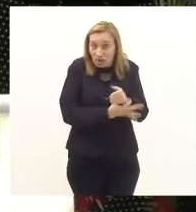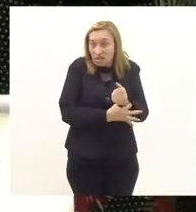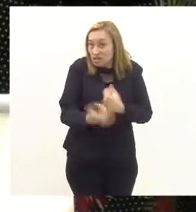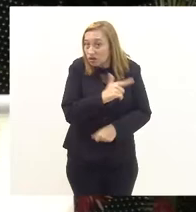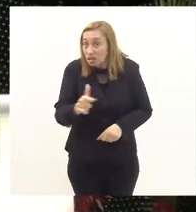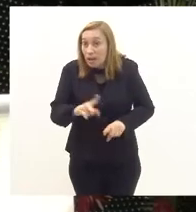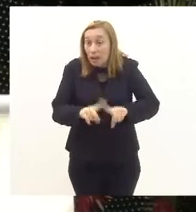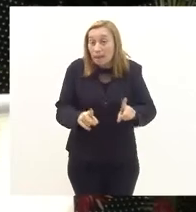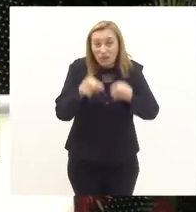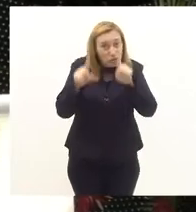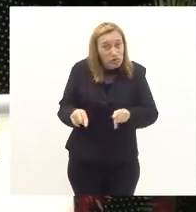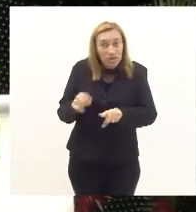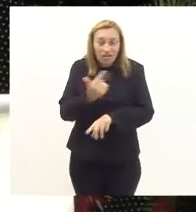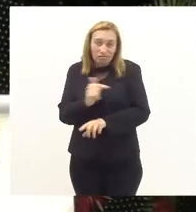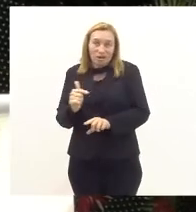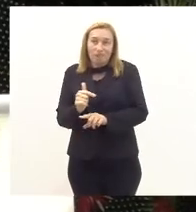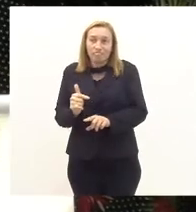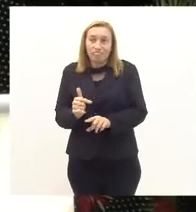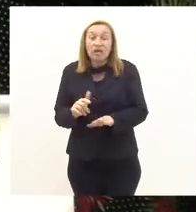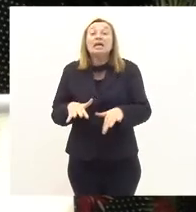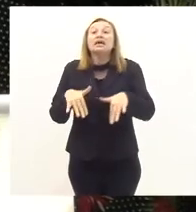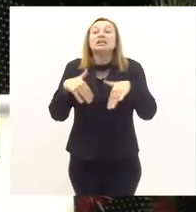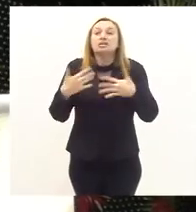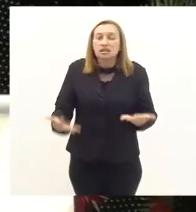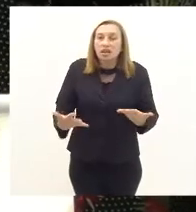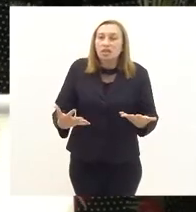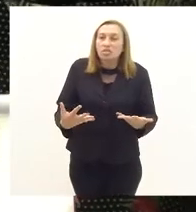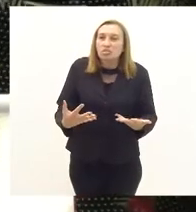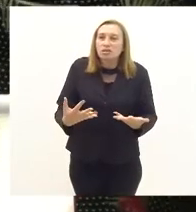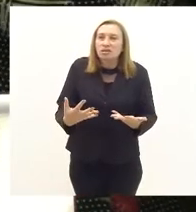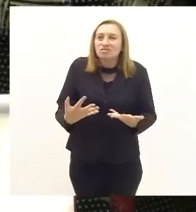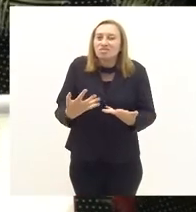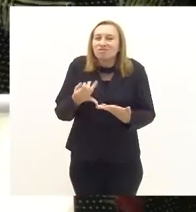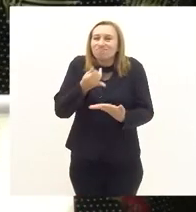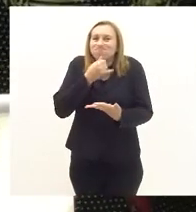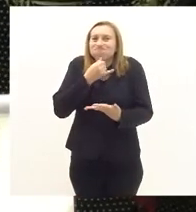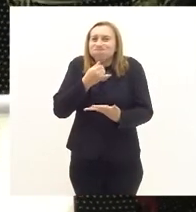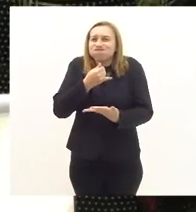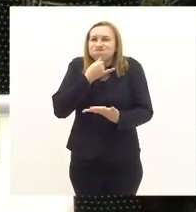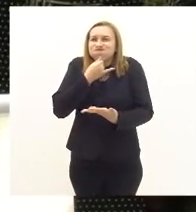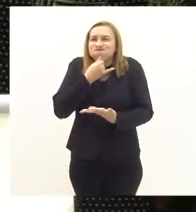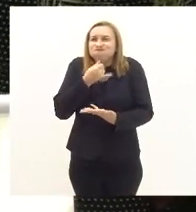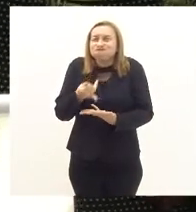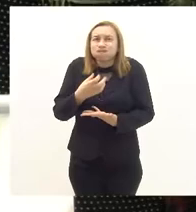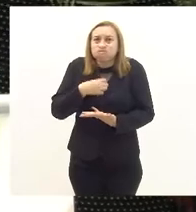próprio funcionário não está. Então, isso me dá uma certa revolta, uma certa